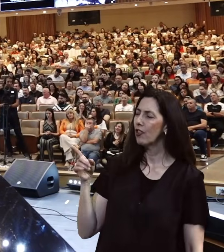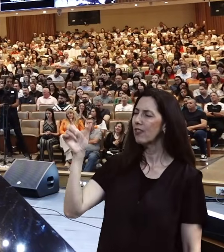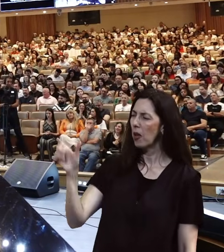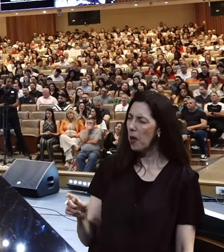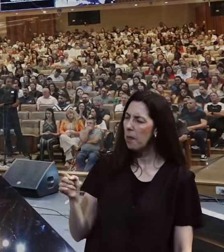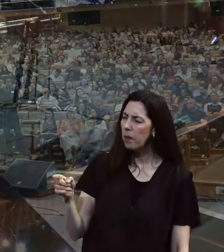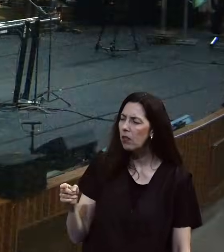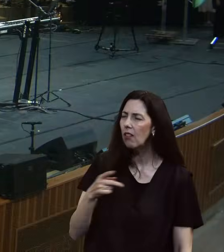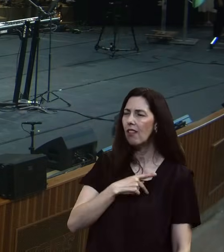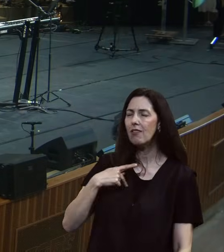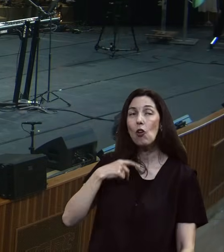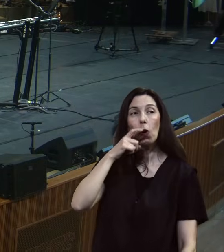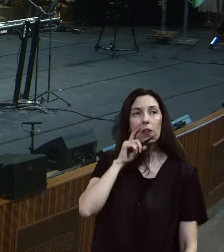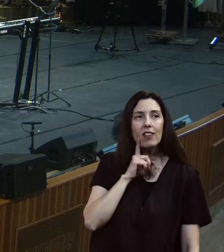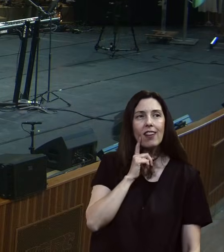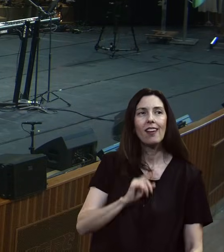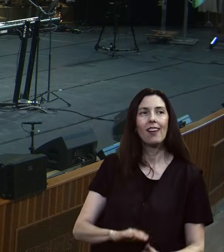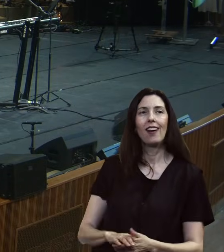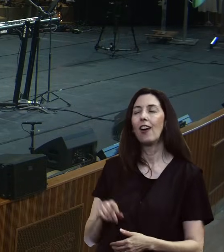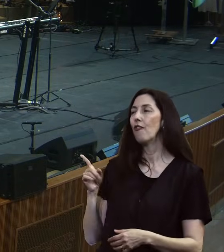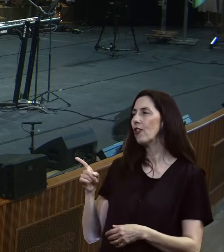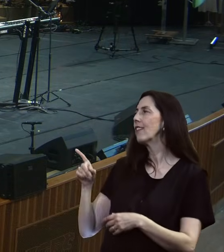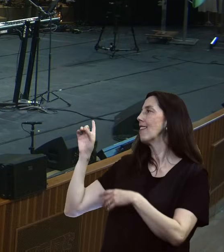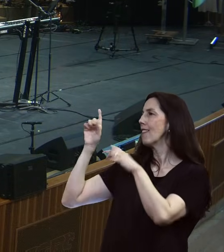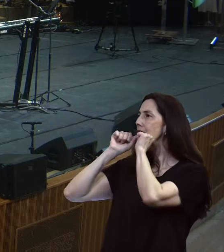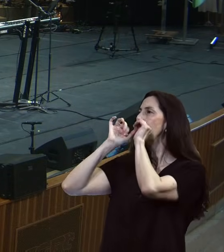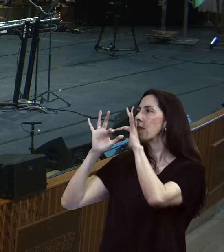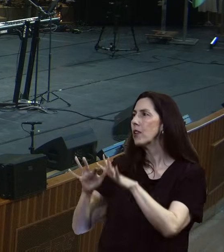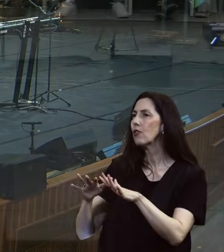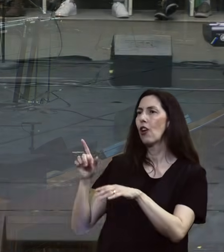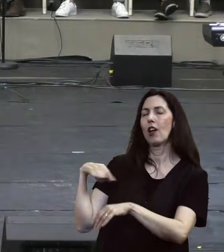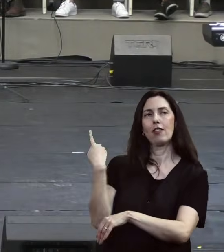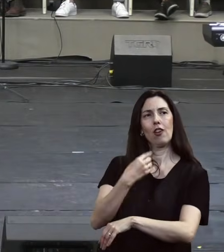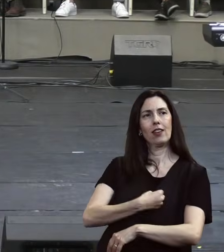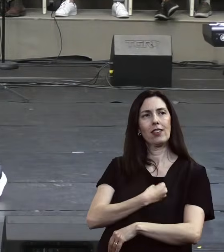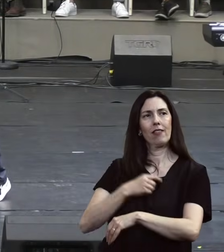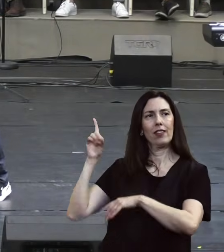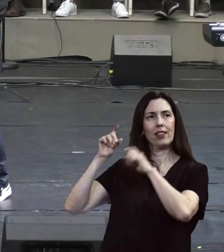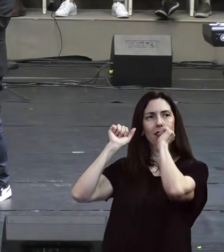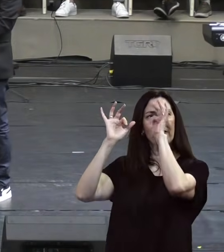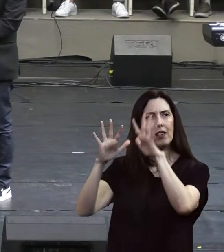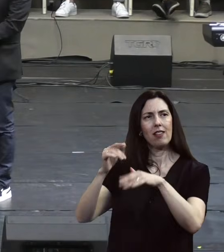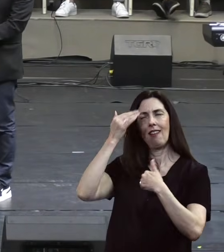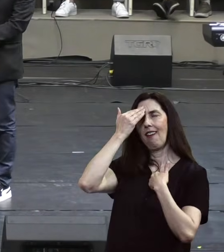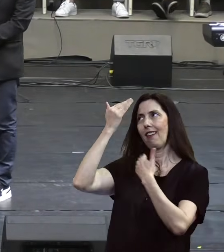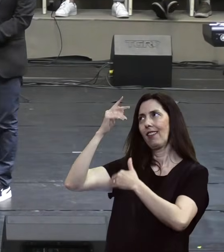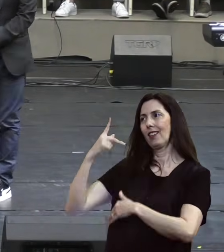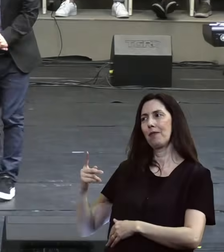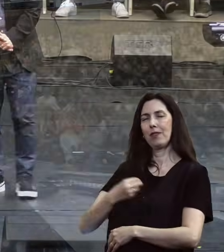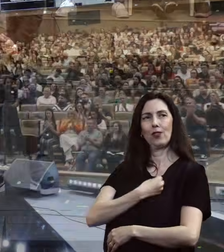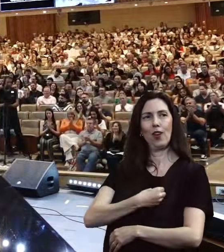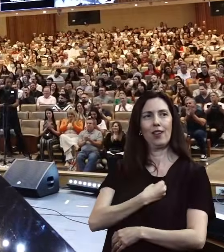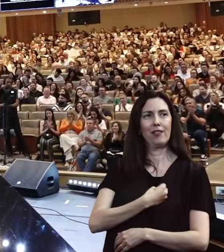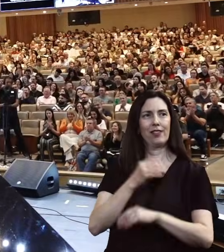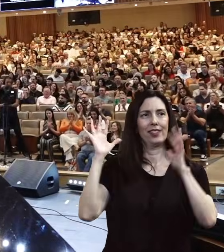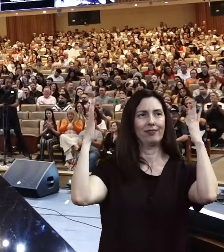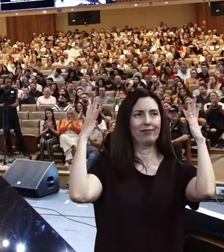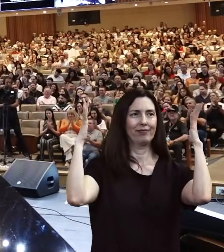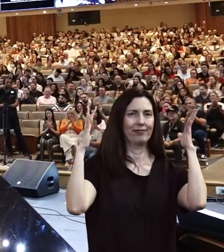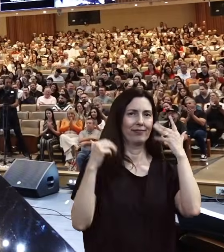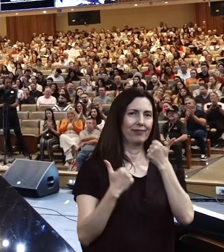Eles abençoaram as nossas vidas. Você é uma bênção aqui nessa igreja. Sou grato a Deus pela sua vida.